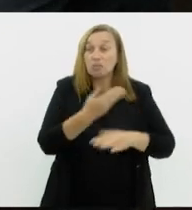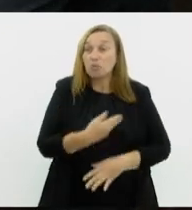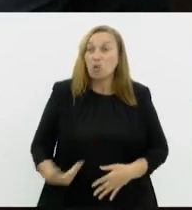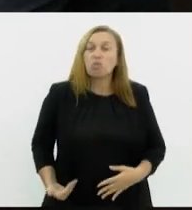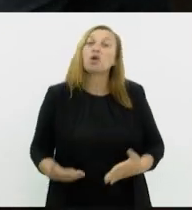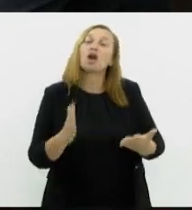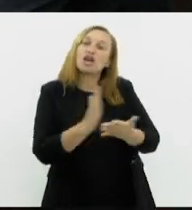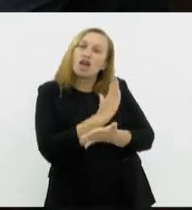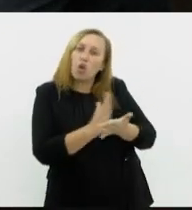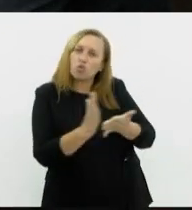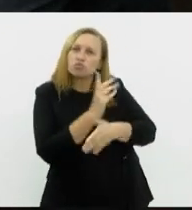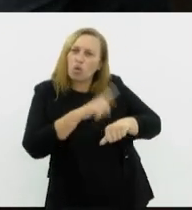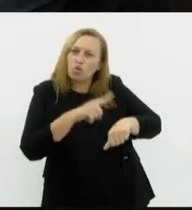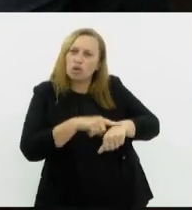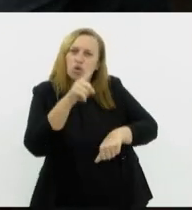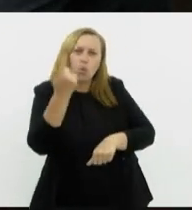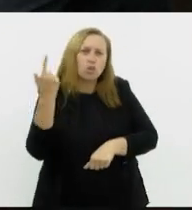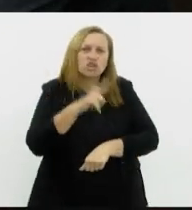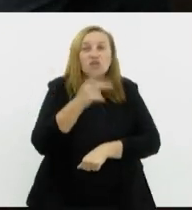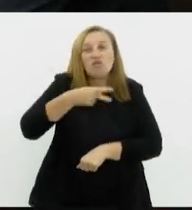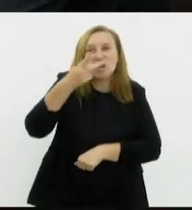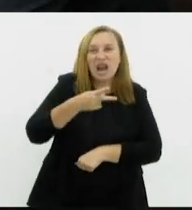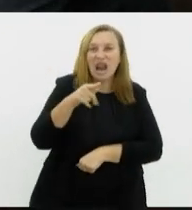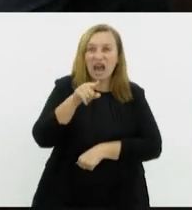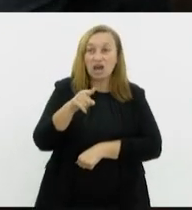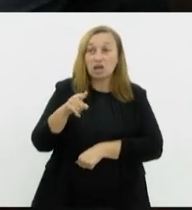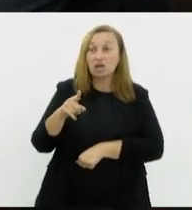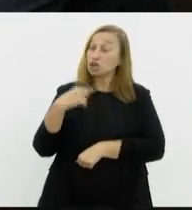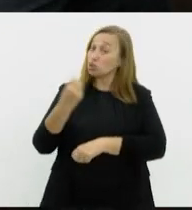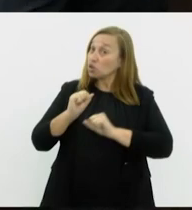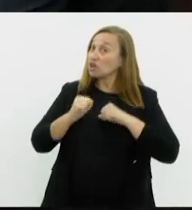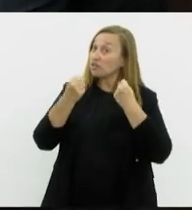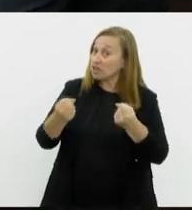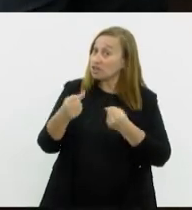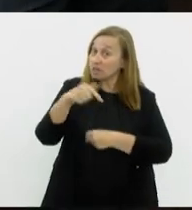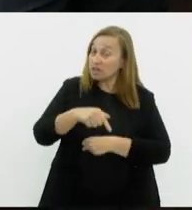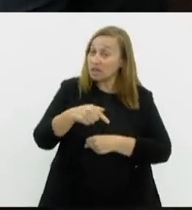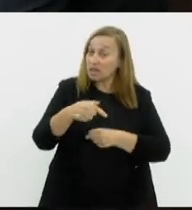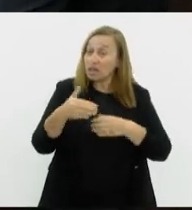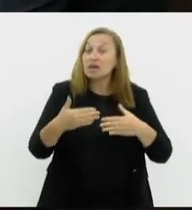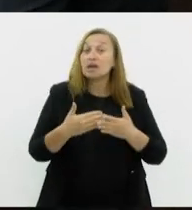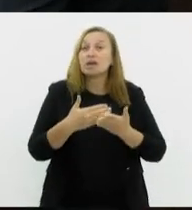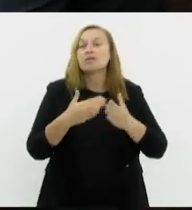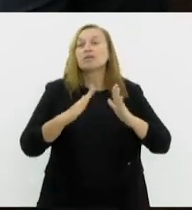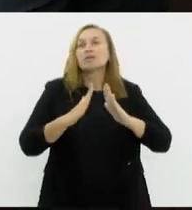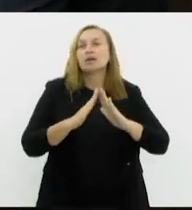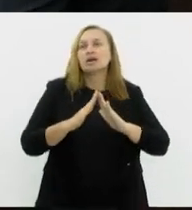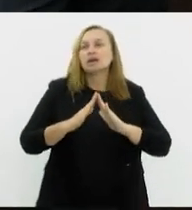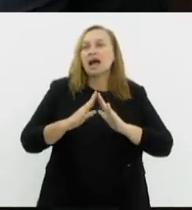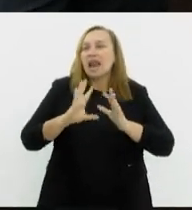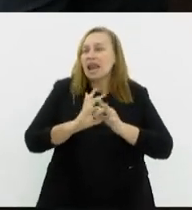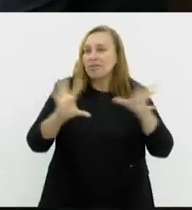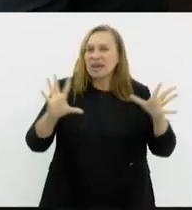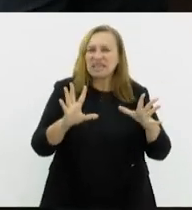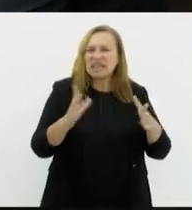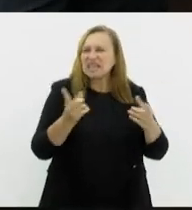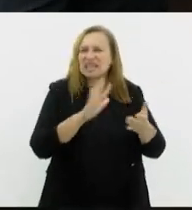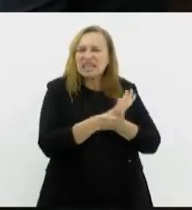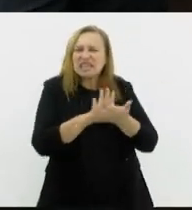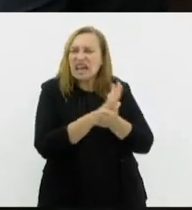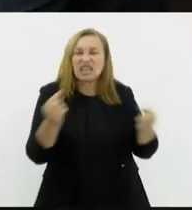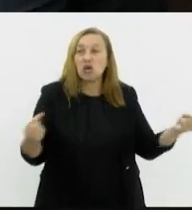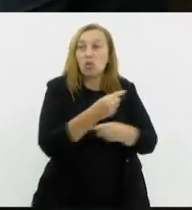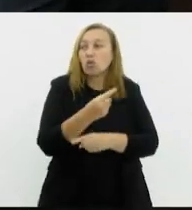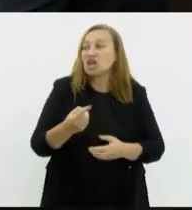sanidade, conseguiu dizer aqui aquilo que a gente tem defendido, que são os princípios da liberdade. Nada contra. Quem quer ver um show de